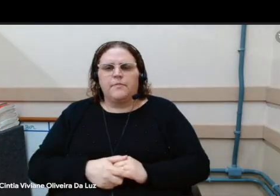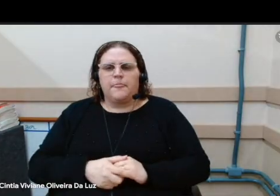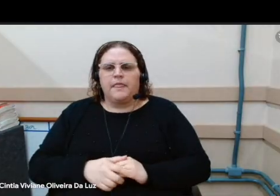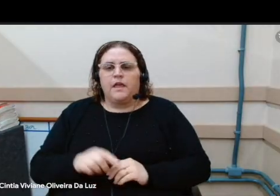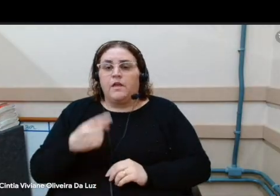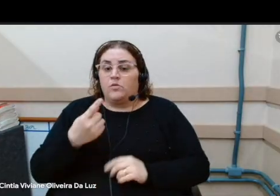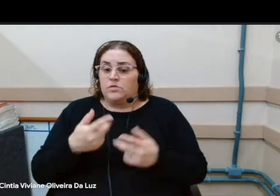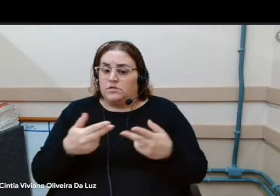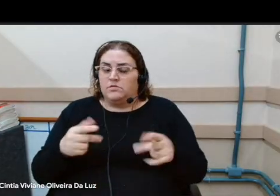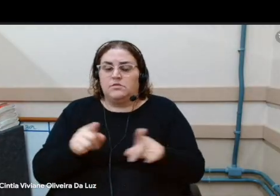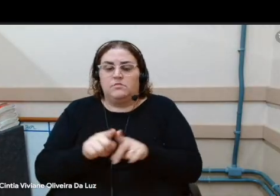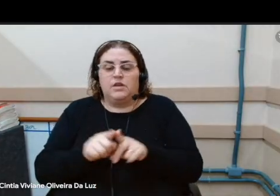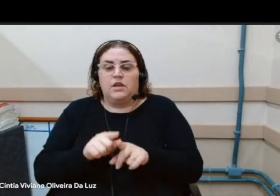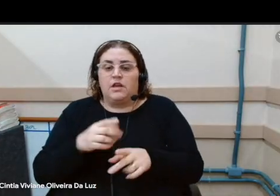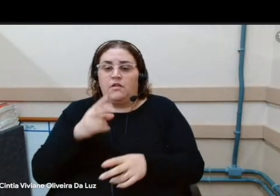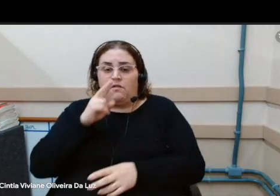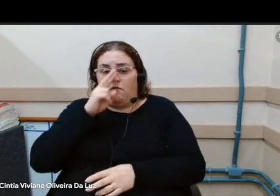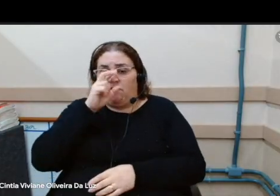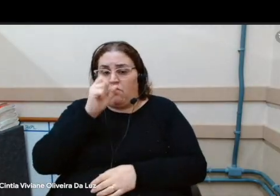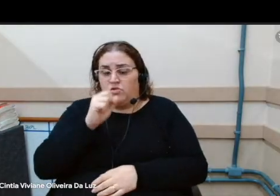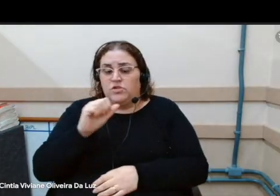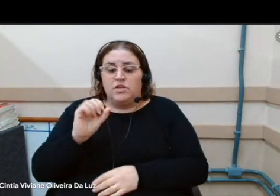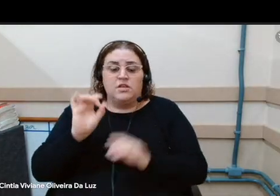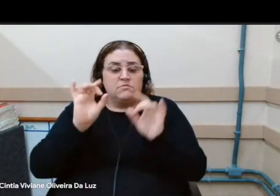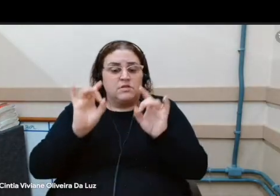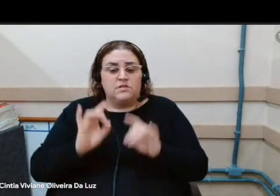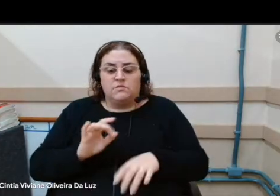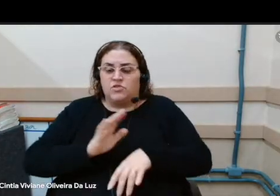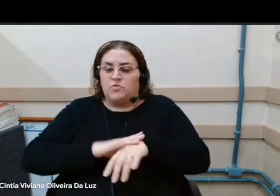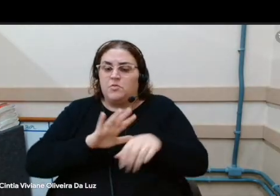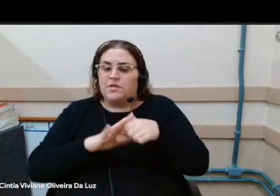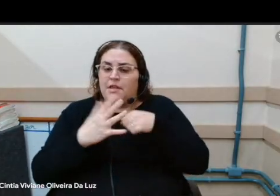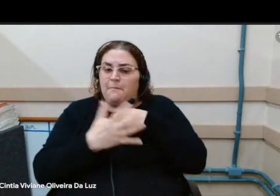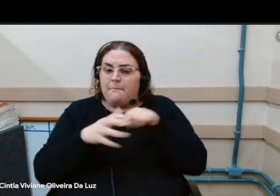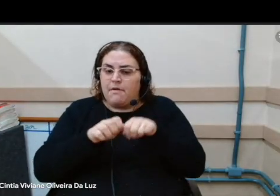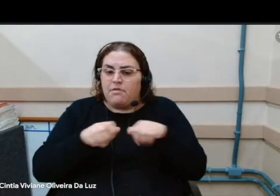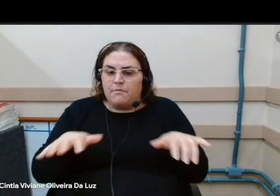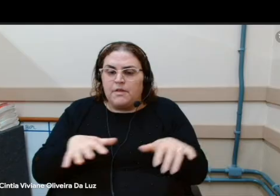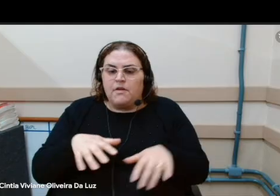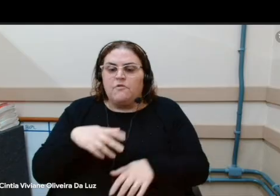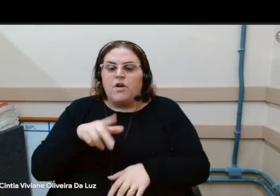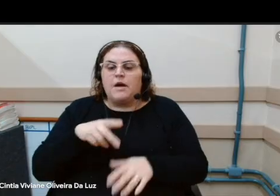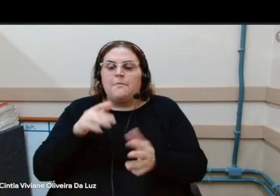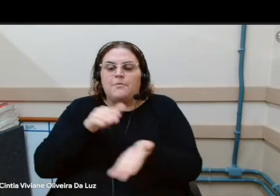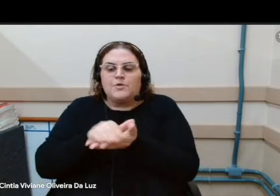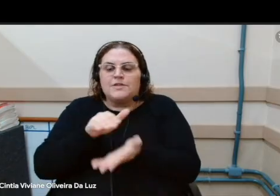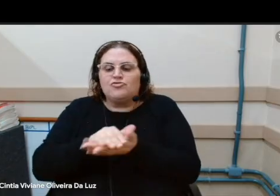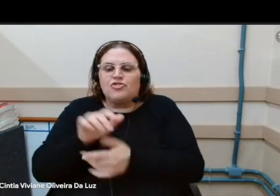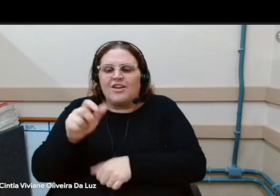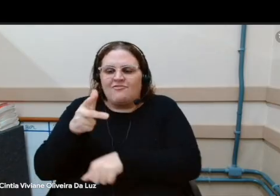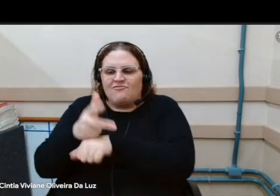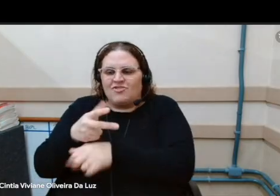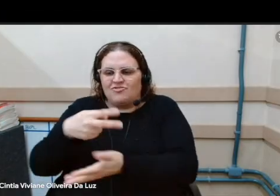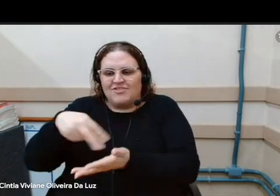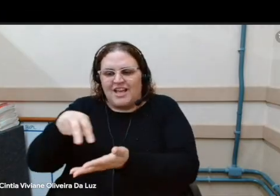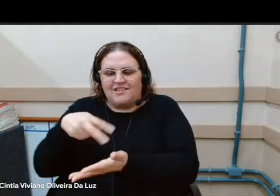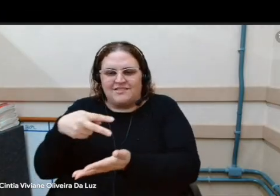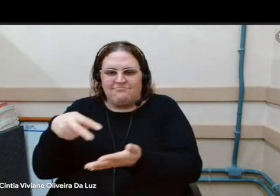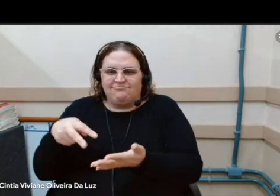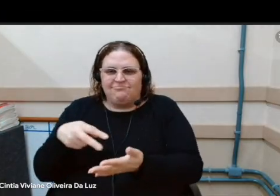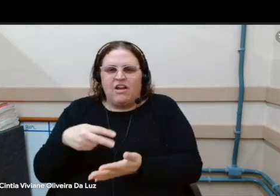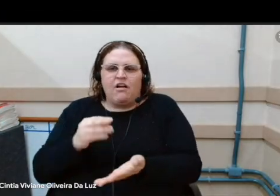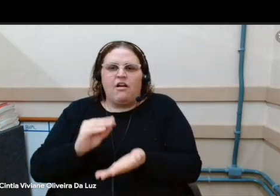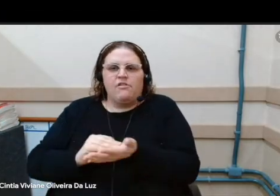veio muito forte especialmente durante a pandemia foi a produção de víde dança né com com a impossibilidade dos